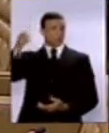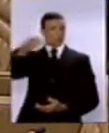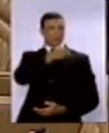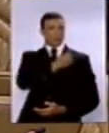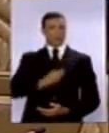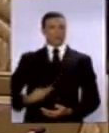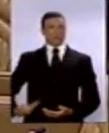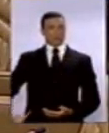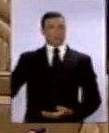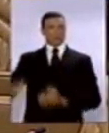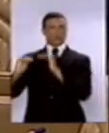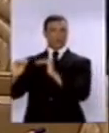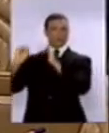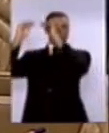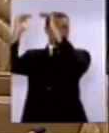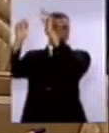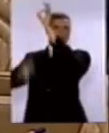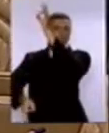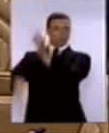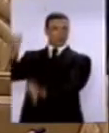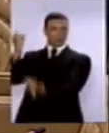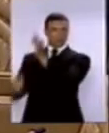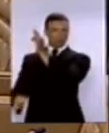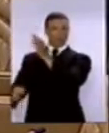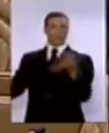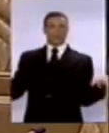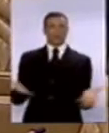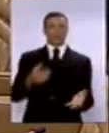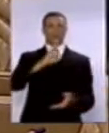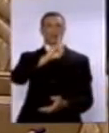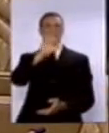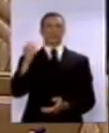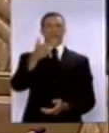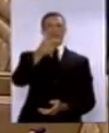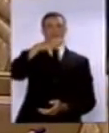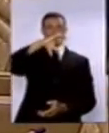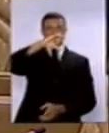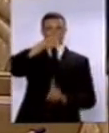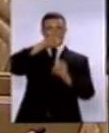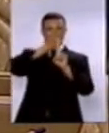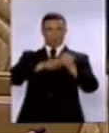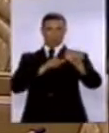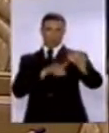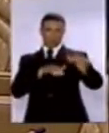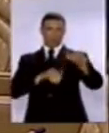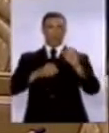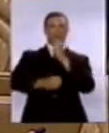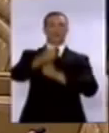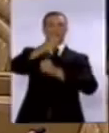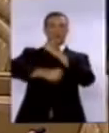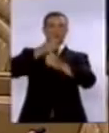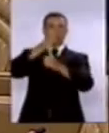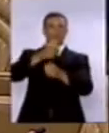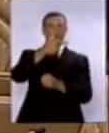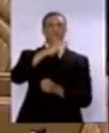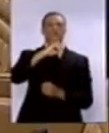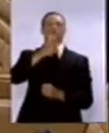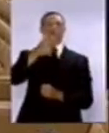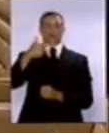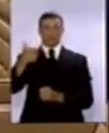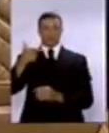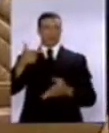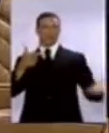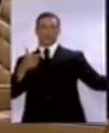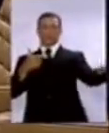federal aos 29 dias no mês de novembro do ano de 2012 perante os senhores ministros do